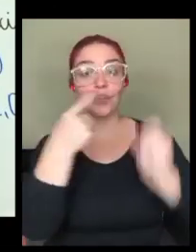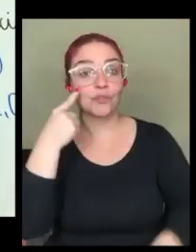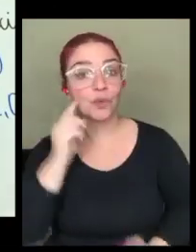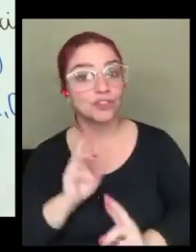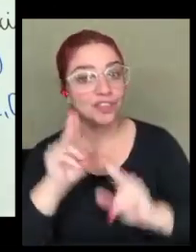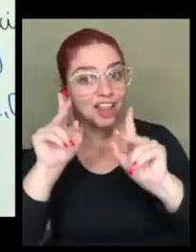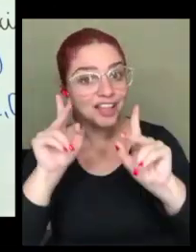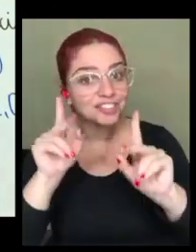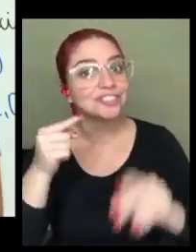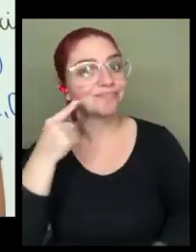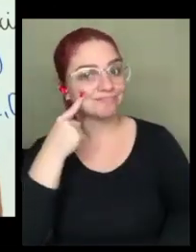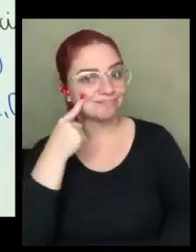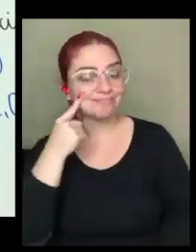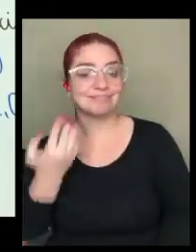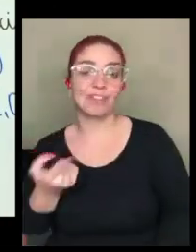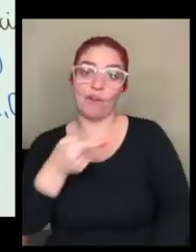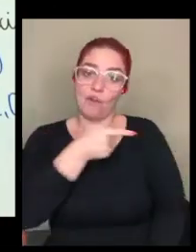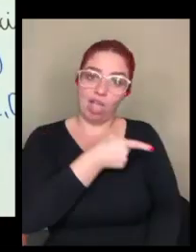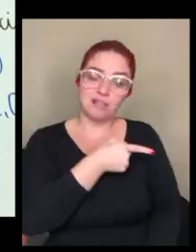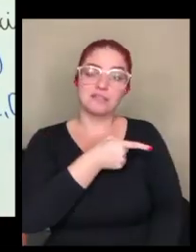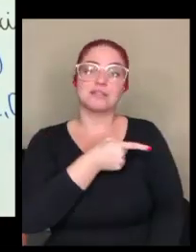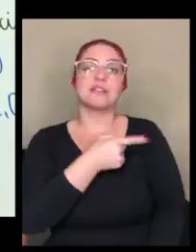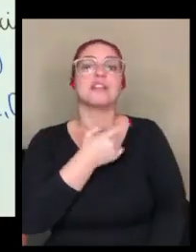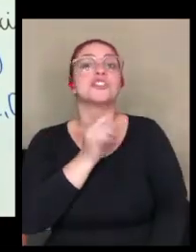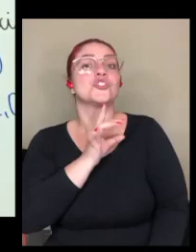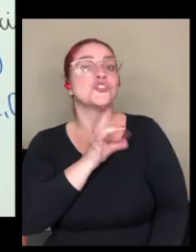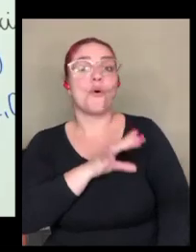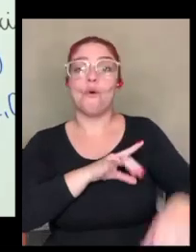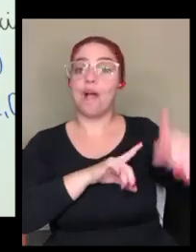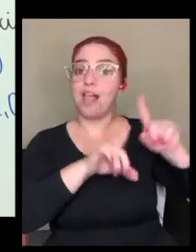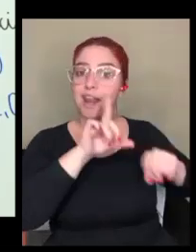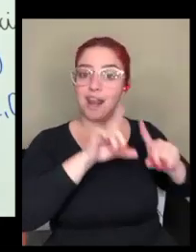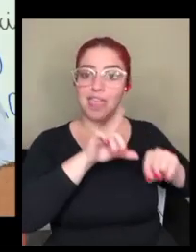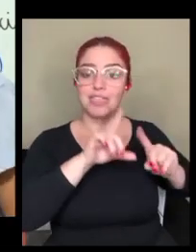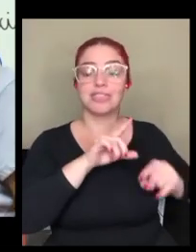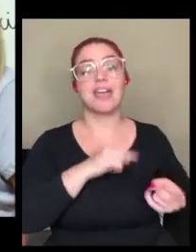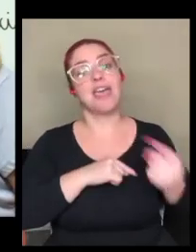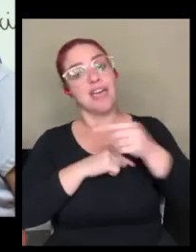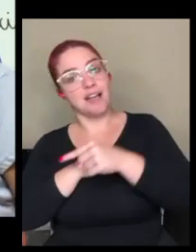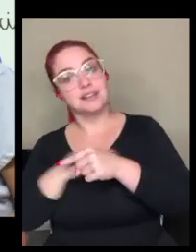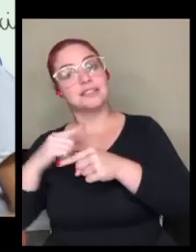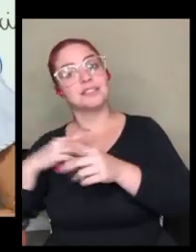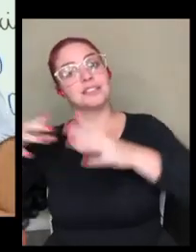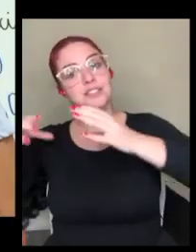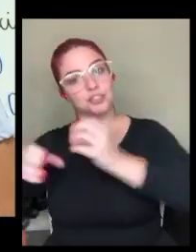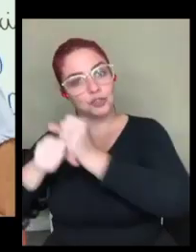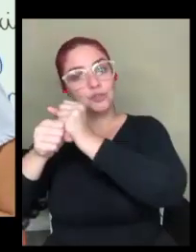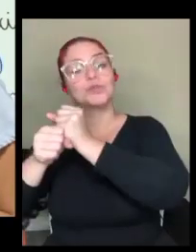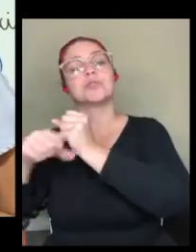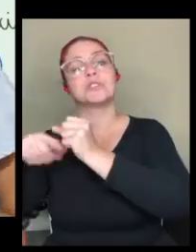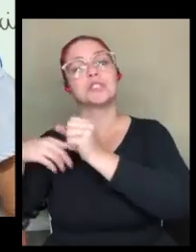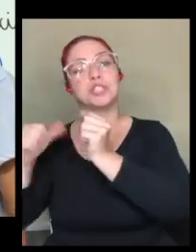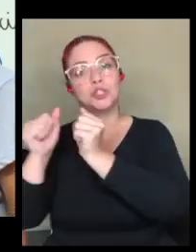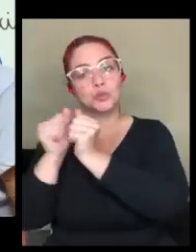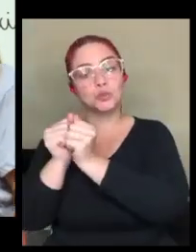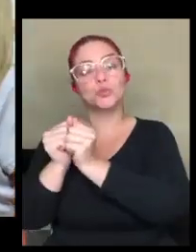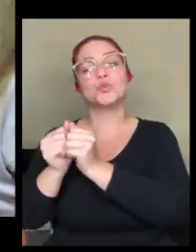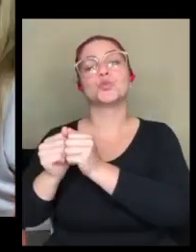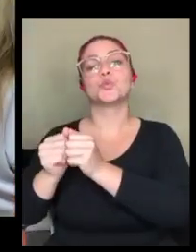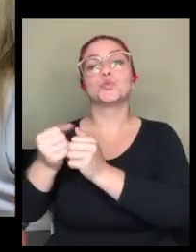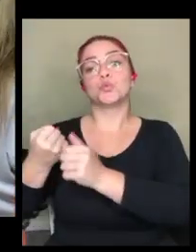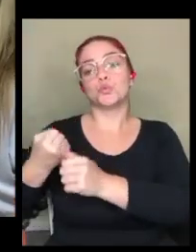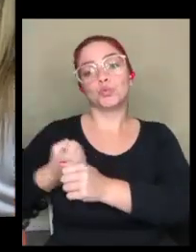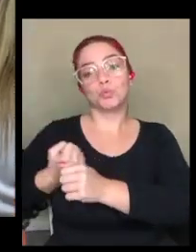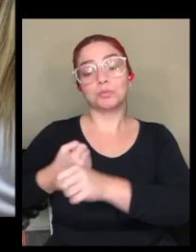Você viu que diferente uma da outra? Olha, aqui só ficou com as letras. Aqui eu já coloquei a expressão que tem letra, e